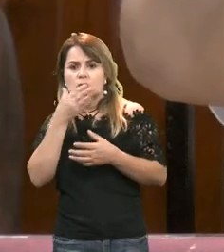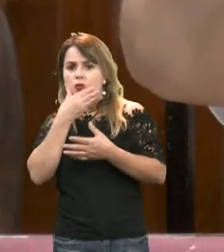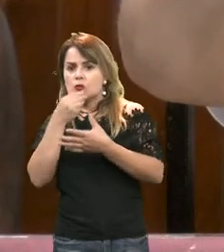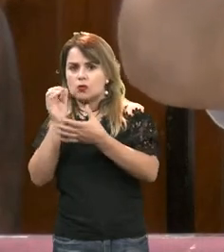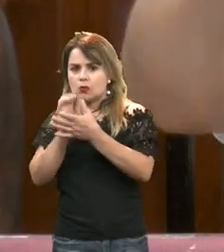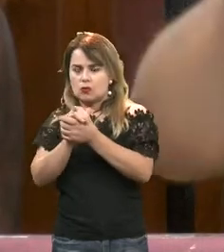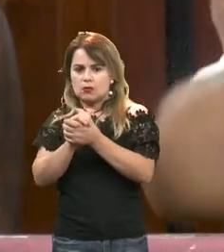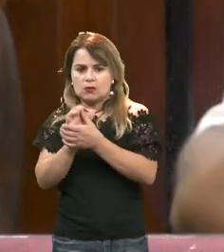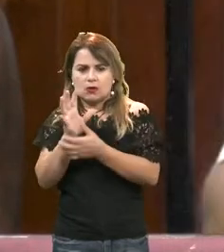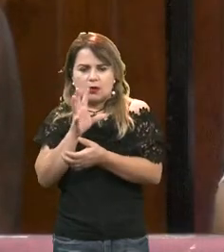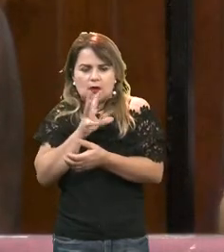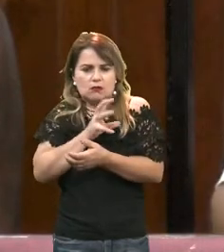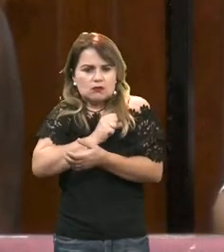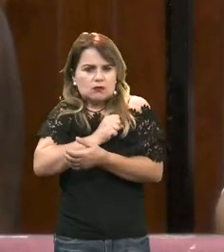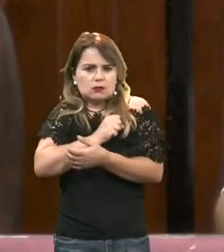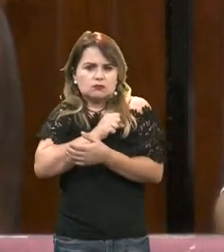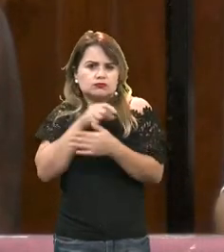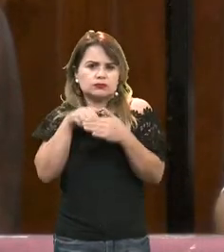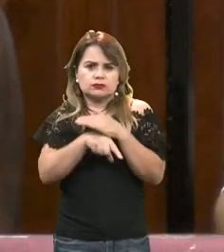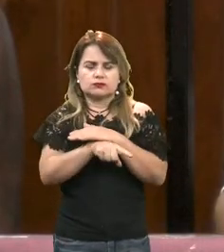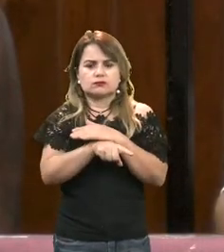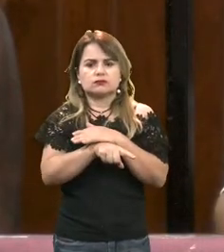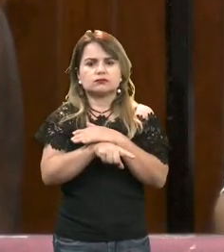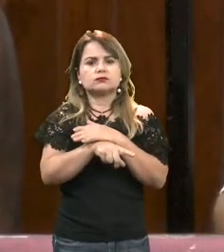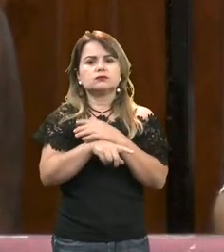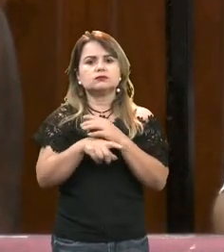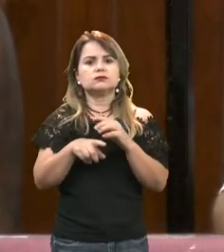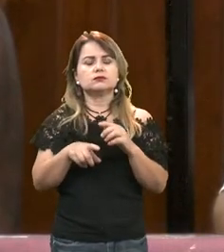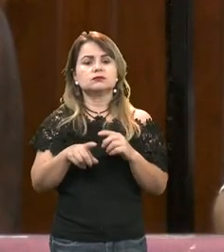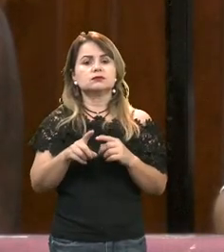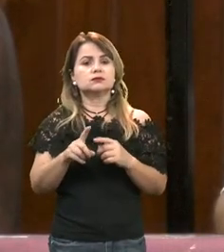amava ela. Quando ela teve o câncer de mama,